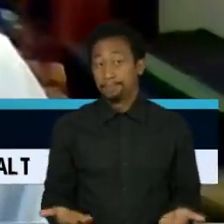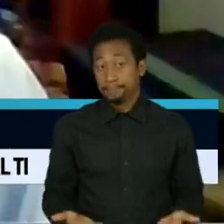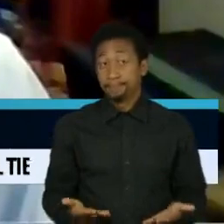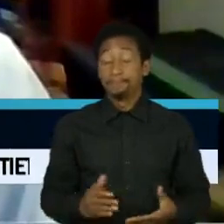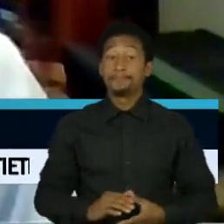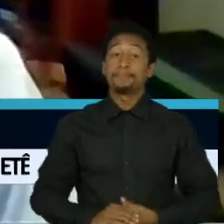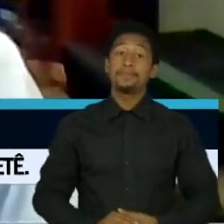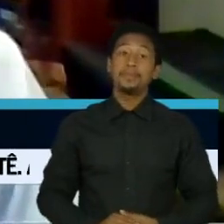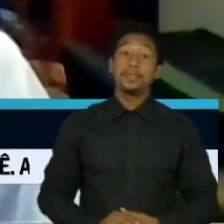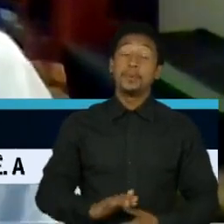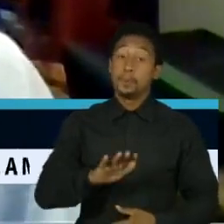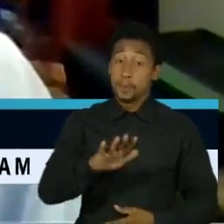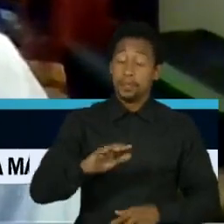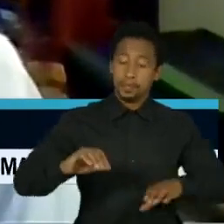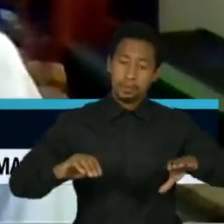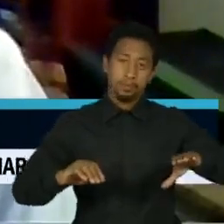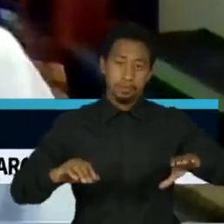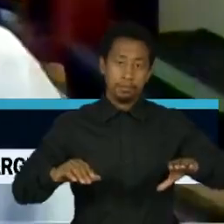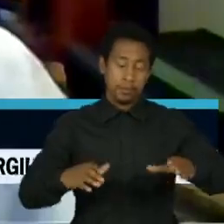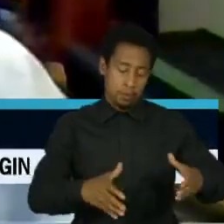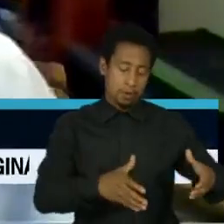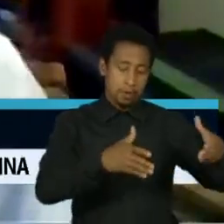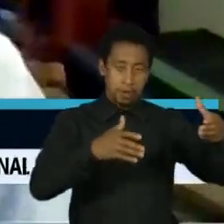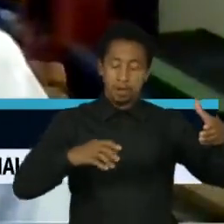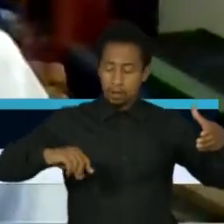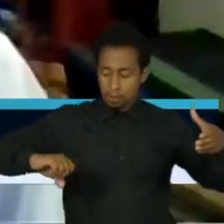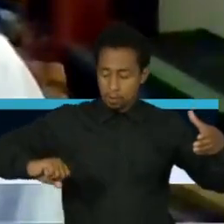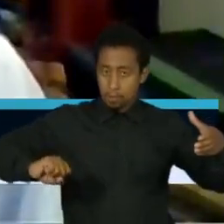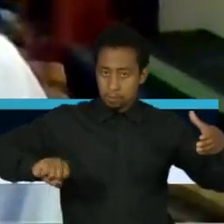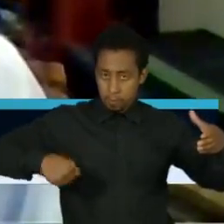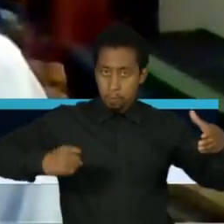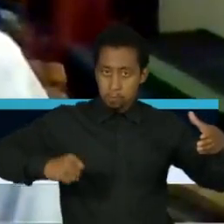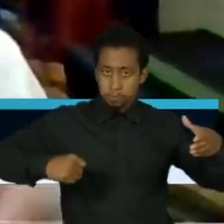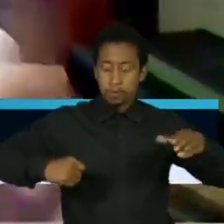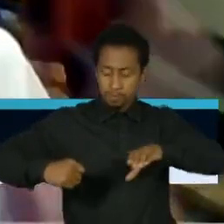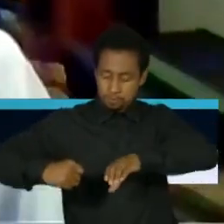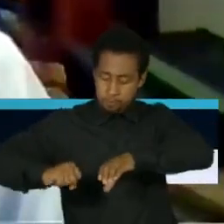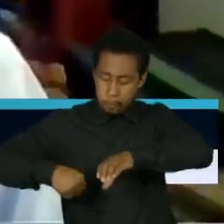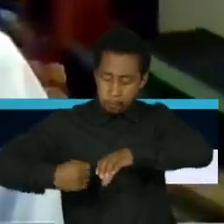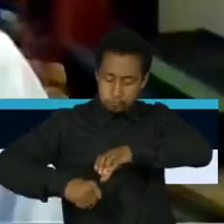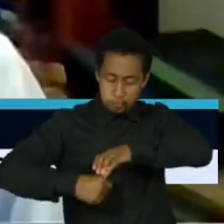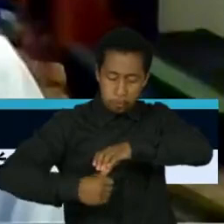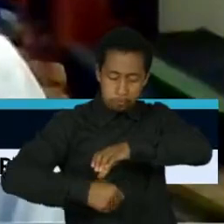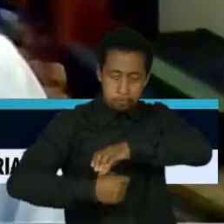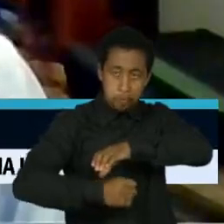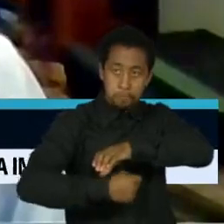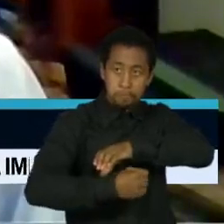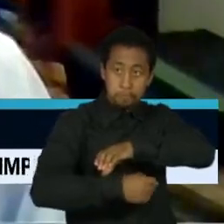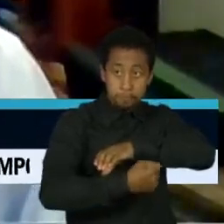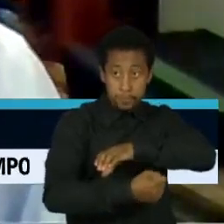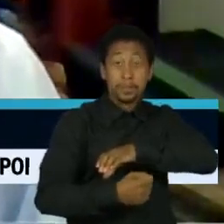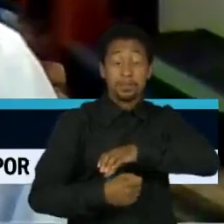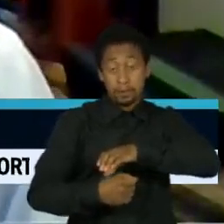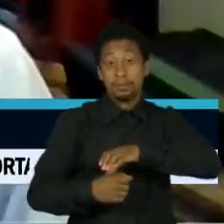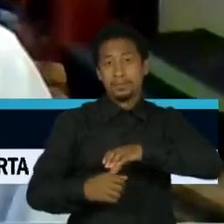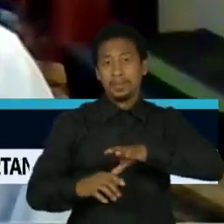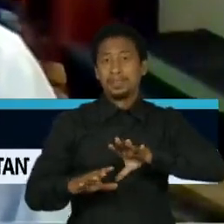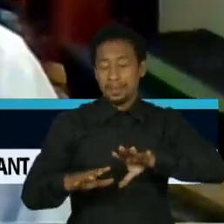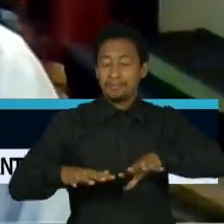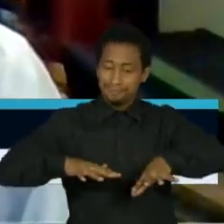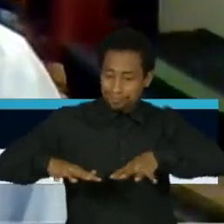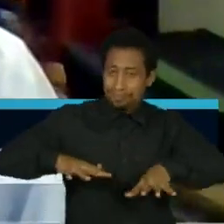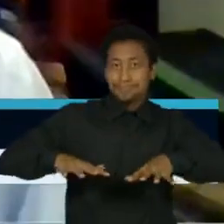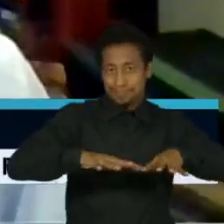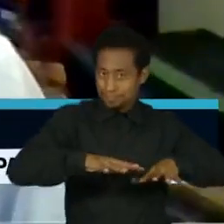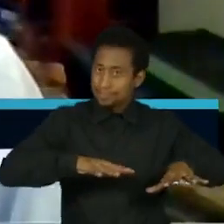Esse movimento que o metrô faz, que o tatuzão faz, ele cria uma envoltória de